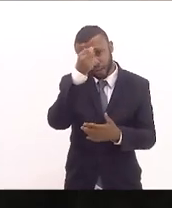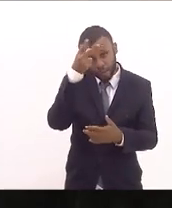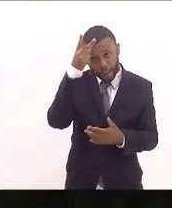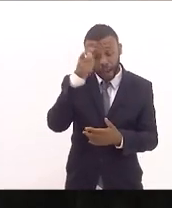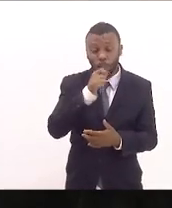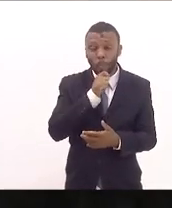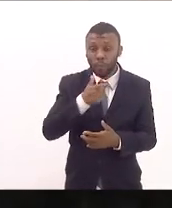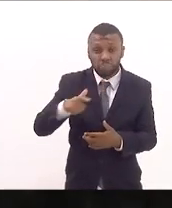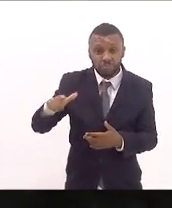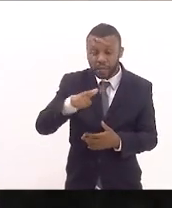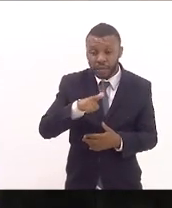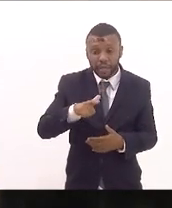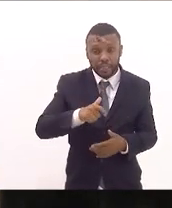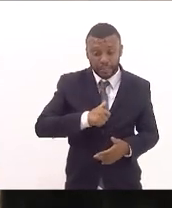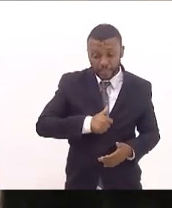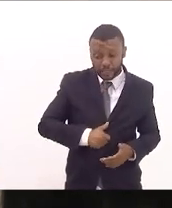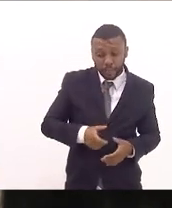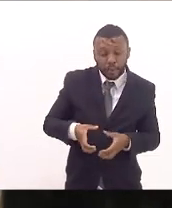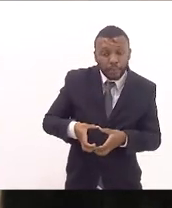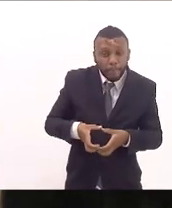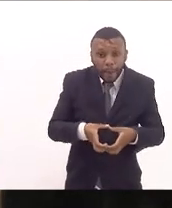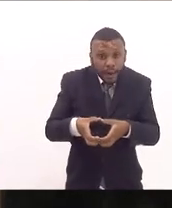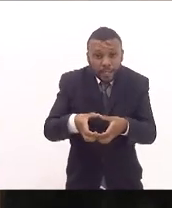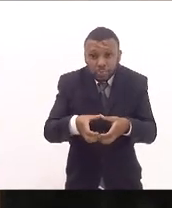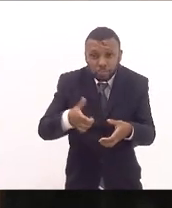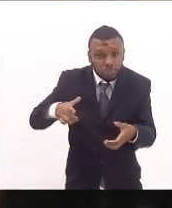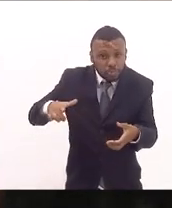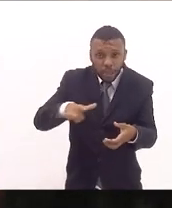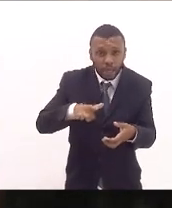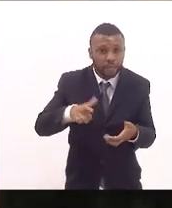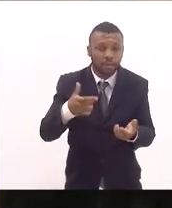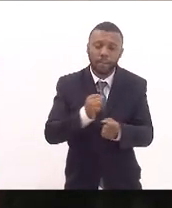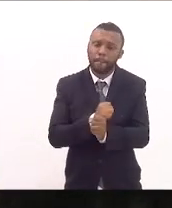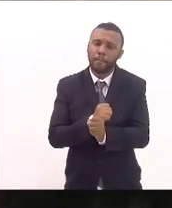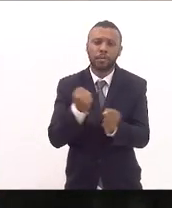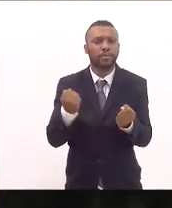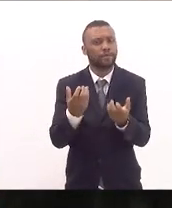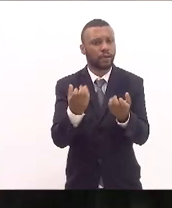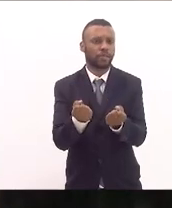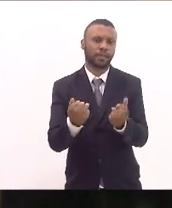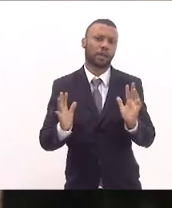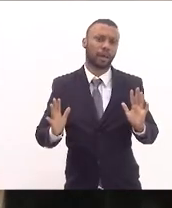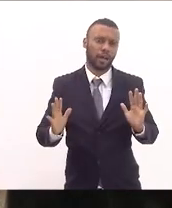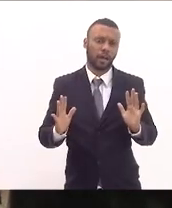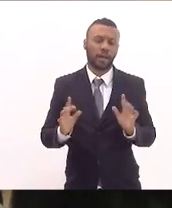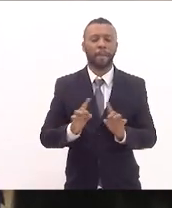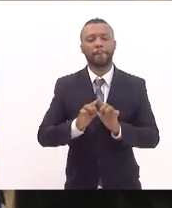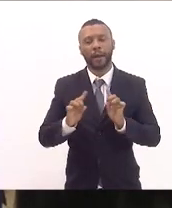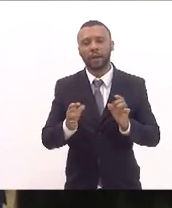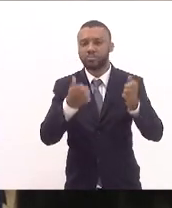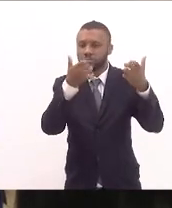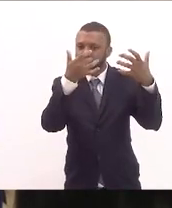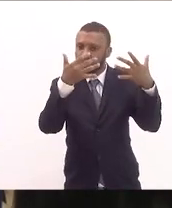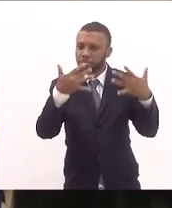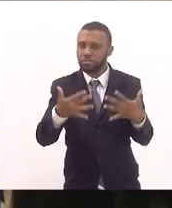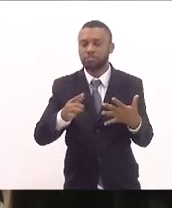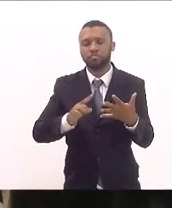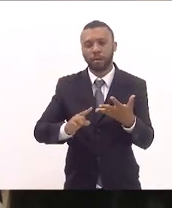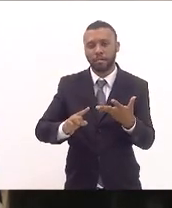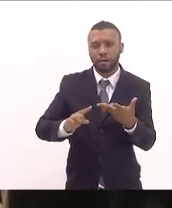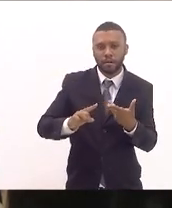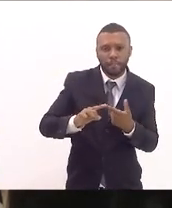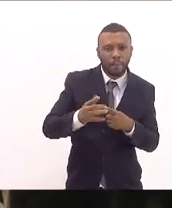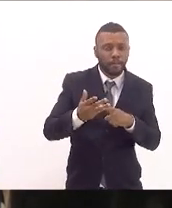ainda não têm saneamento básico e sendo admissível mas mediante é tudo isso que eu relatei essa